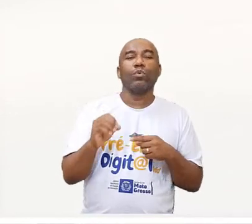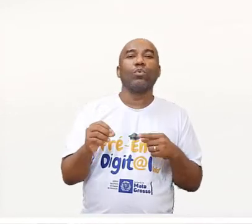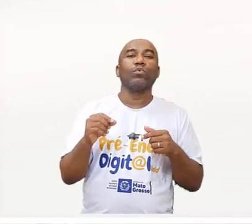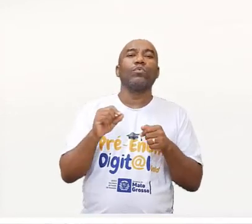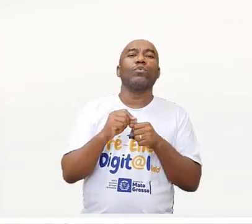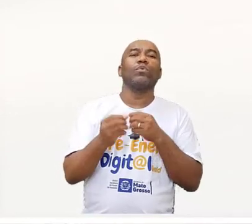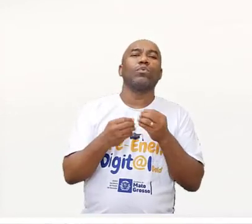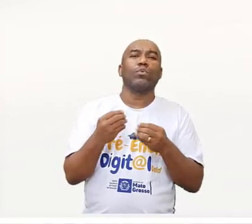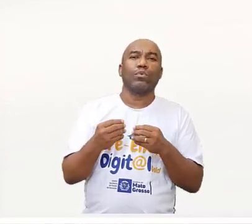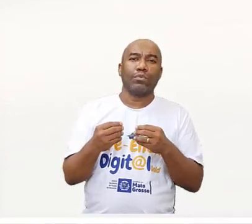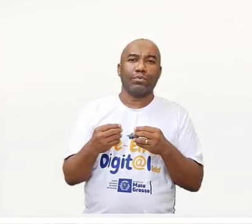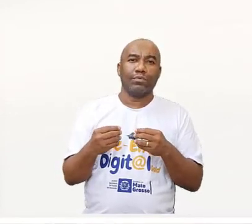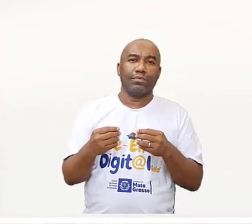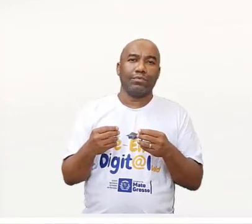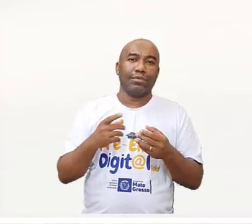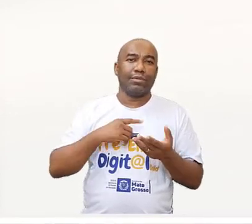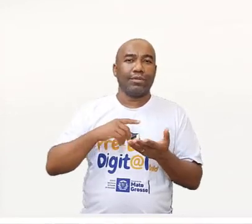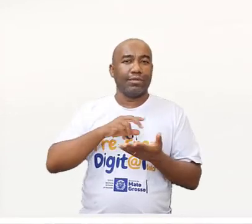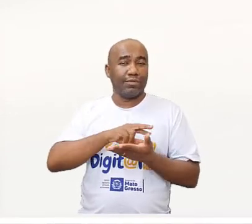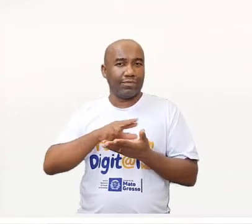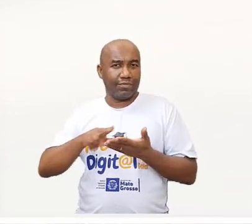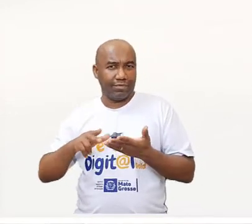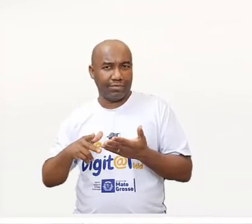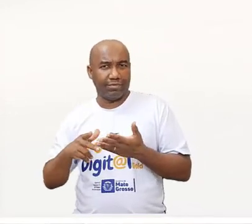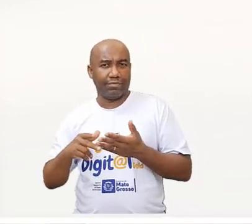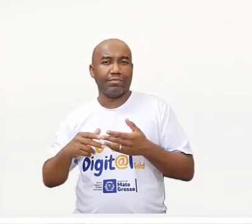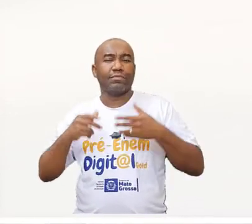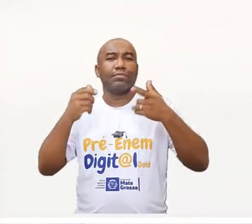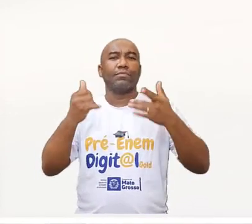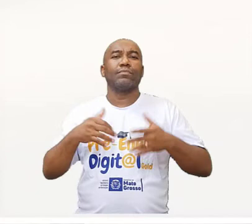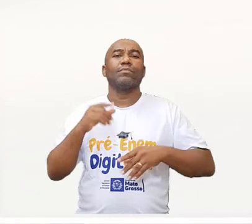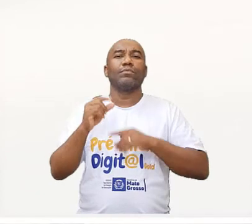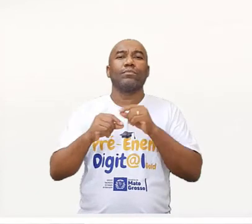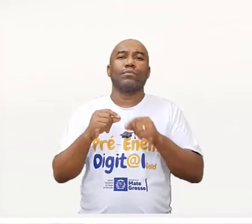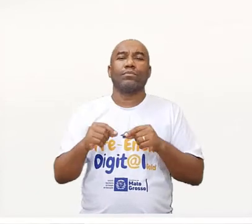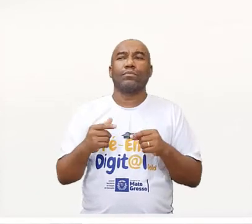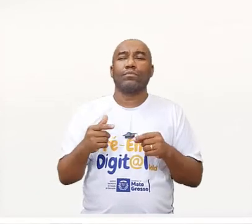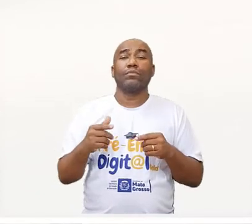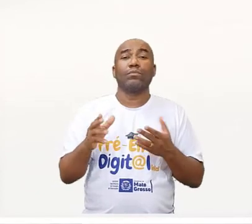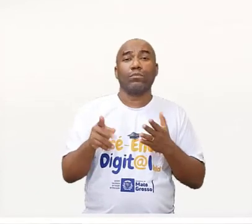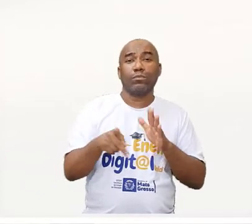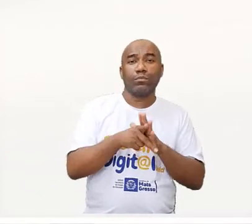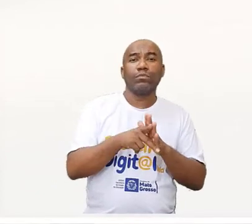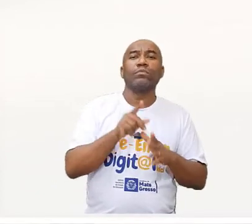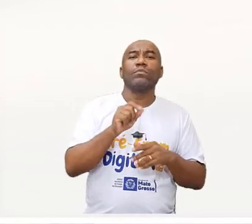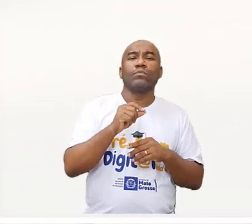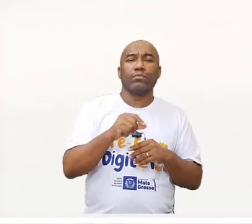algum exercício, a expressão com o artigo,